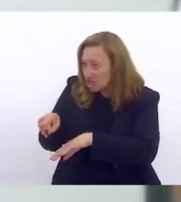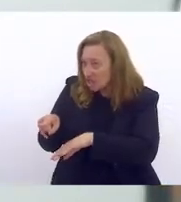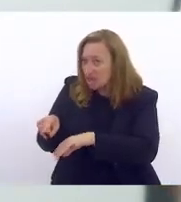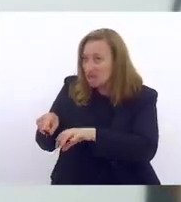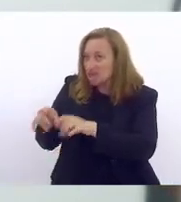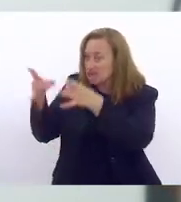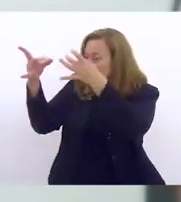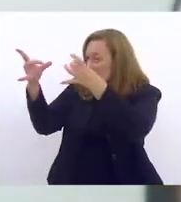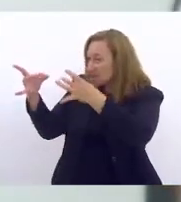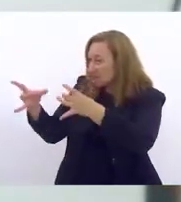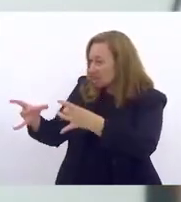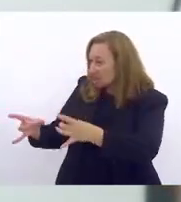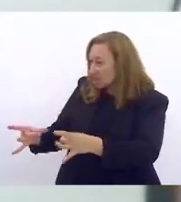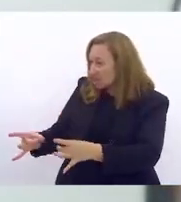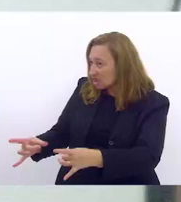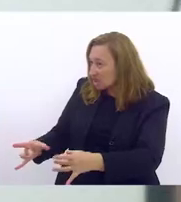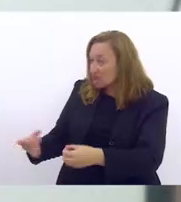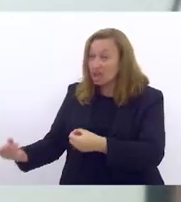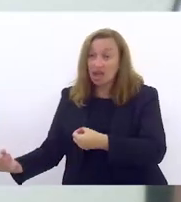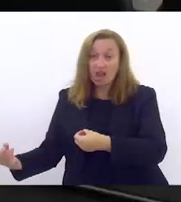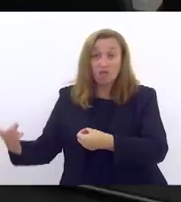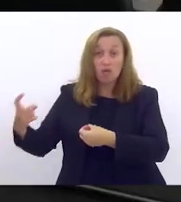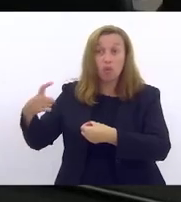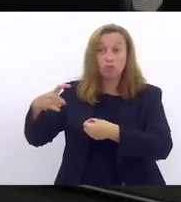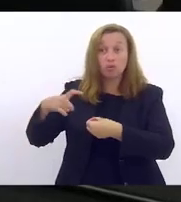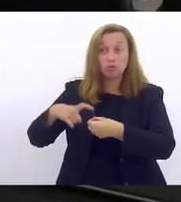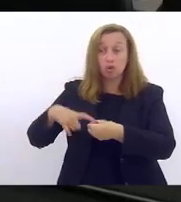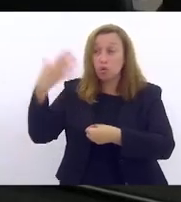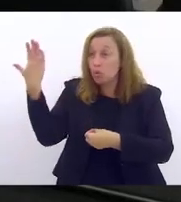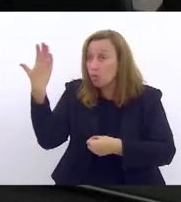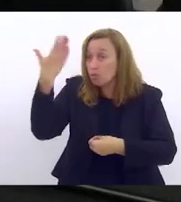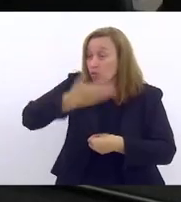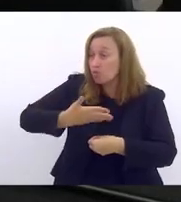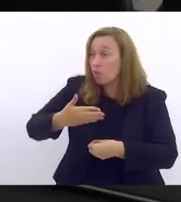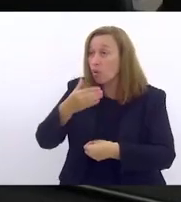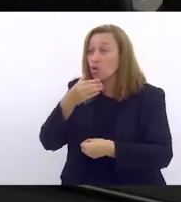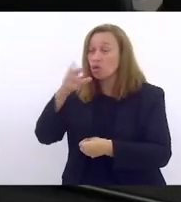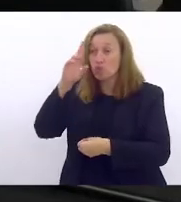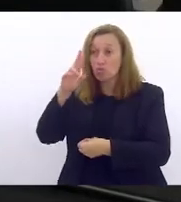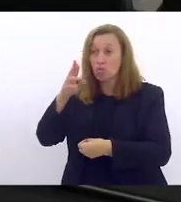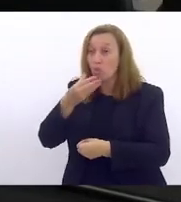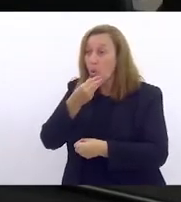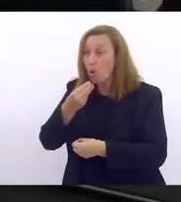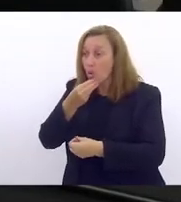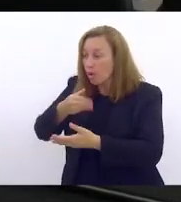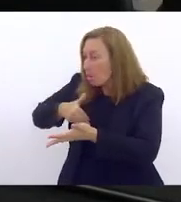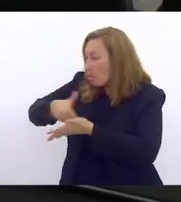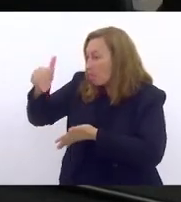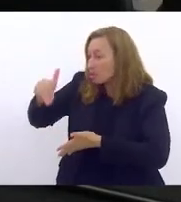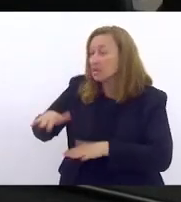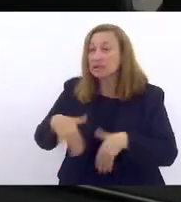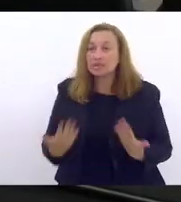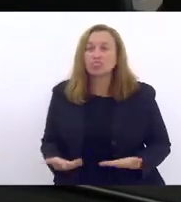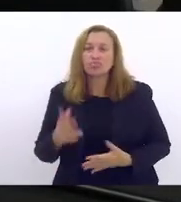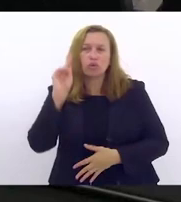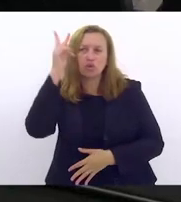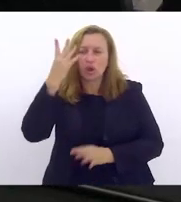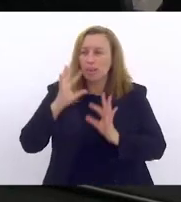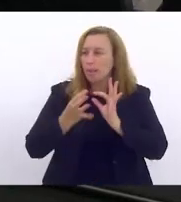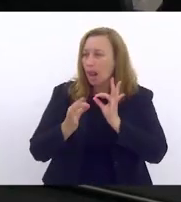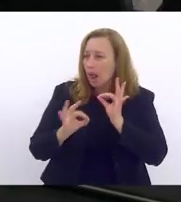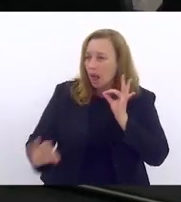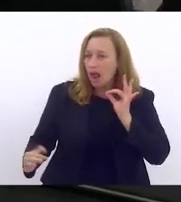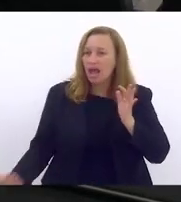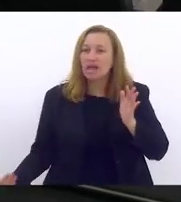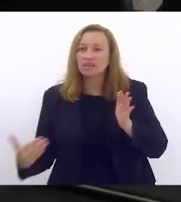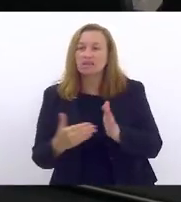e ela acabou sendo reintegrada e o cara demitido. Então, tem uma história longa por aí até chegar